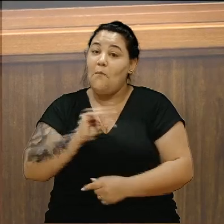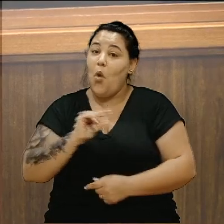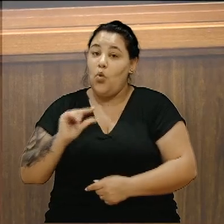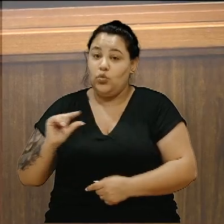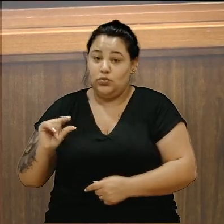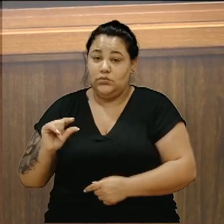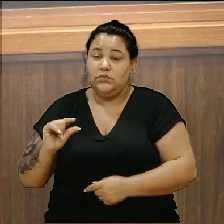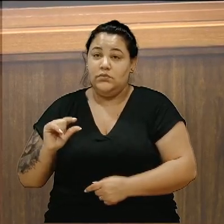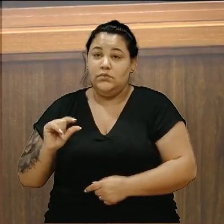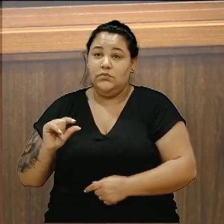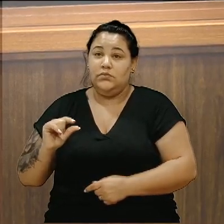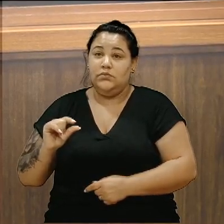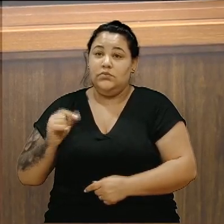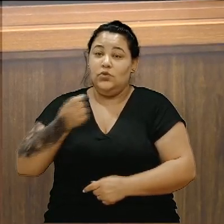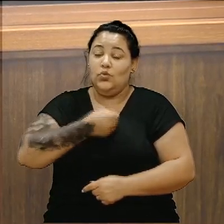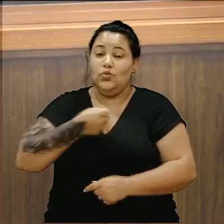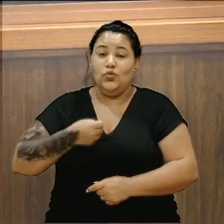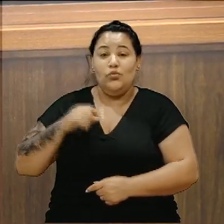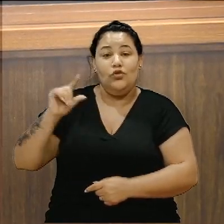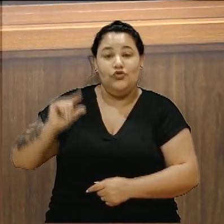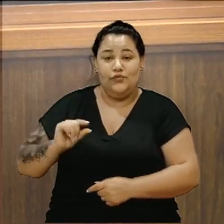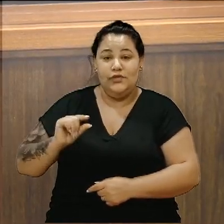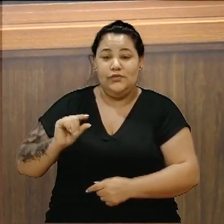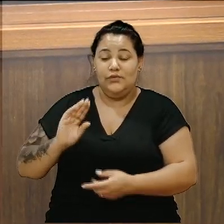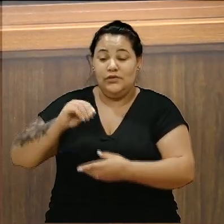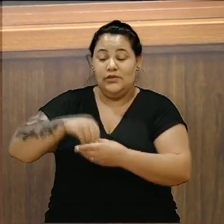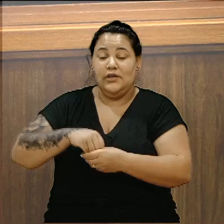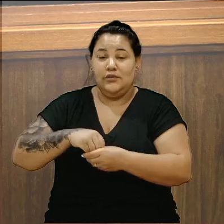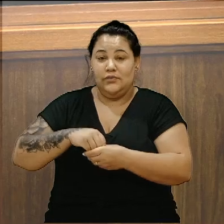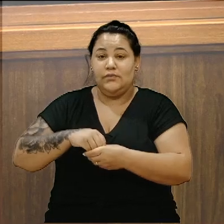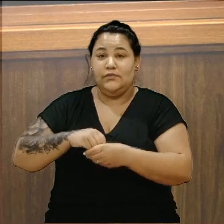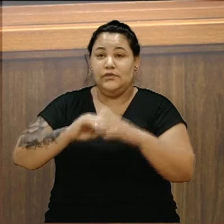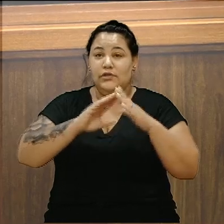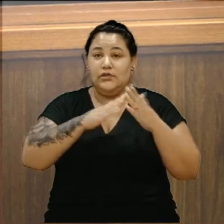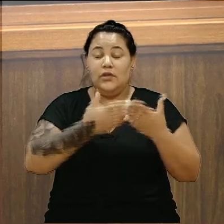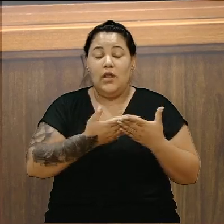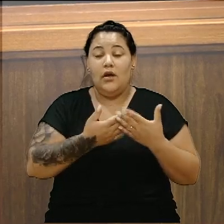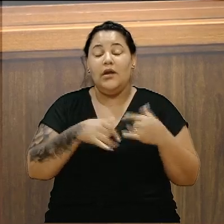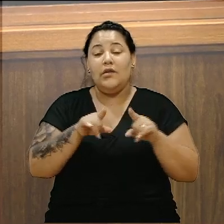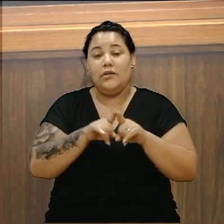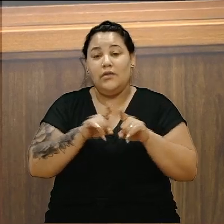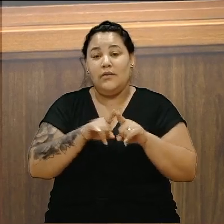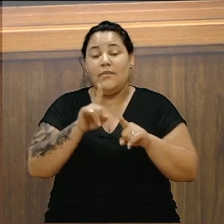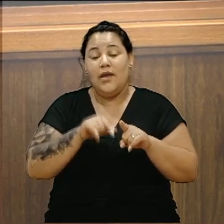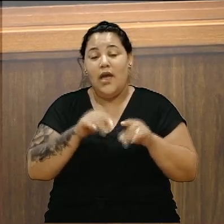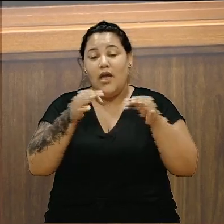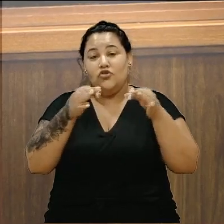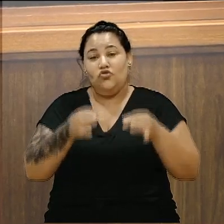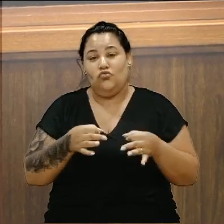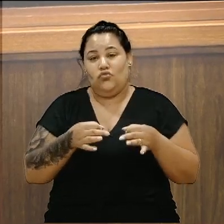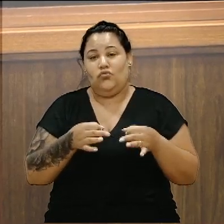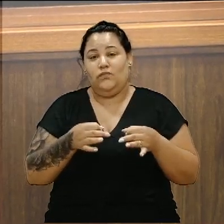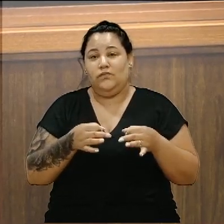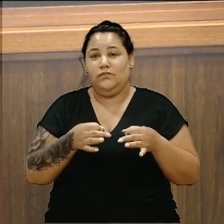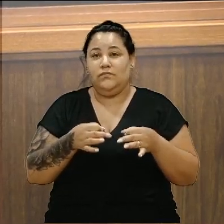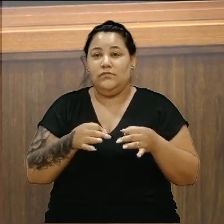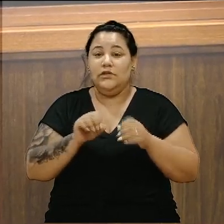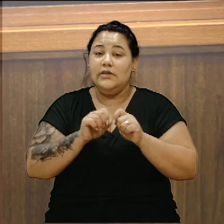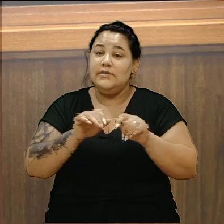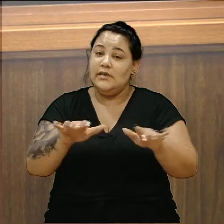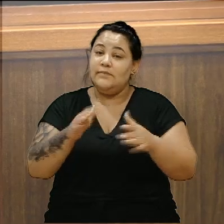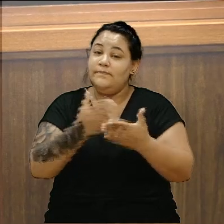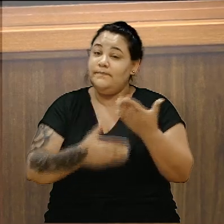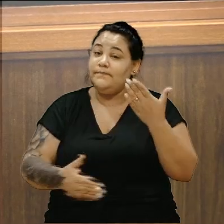provavelmente um número bem reduzido nas escolas de educação infantil, então também é justo que seja estendida esta